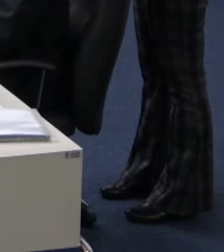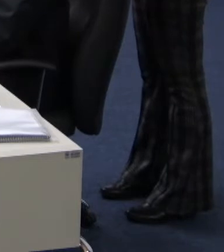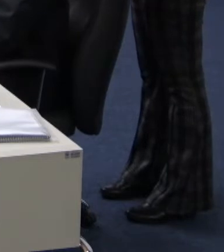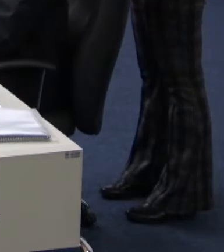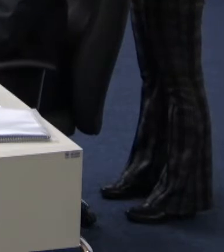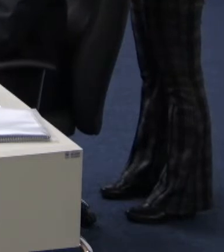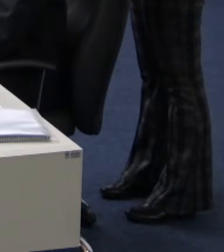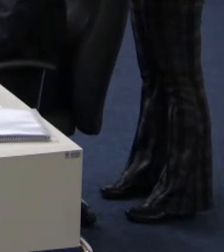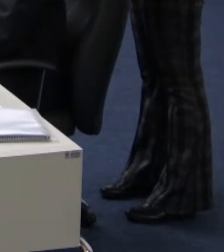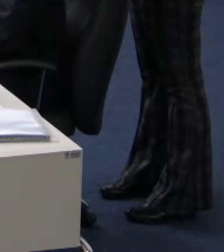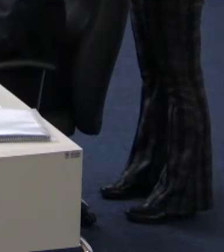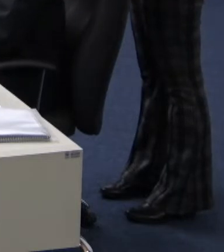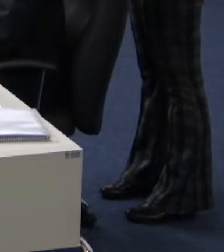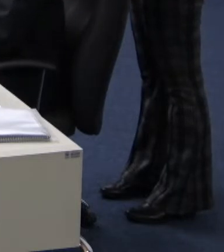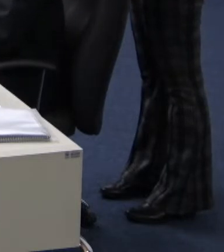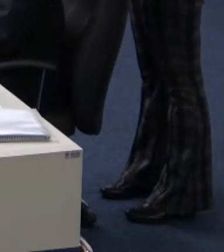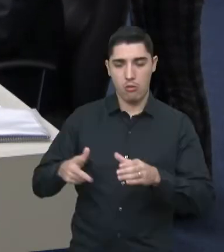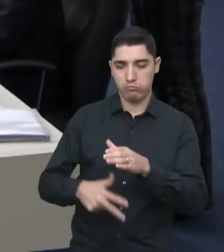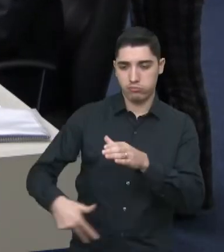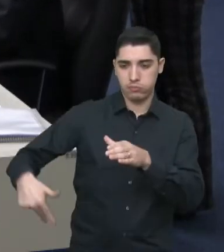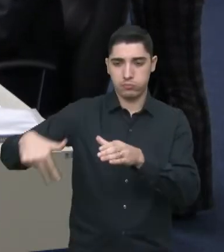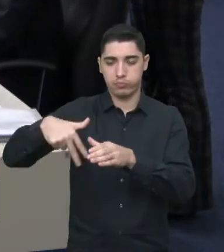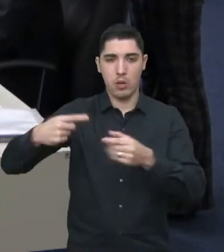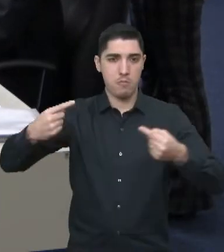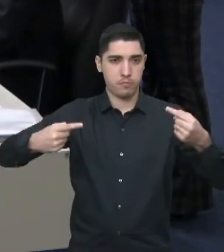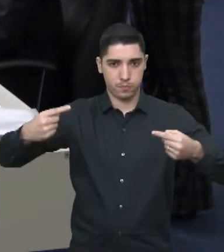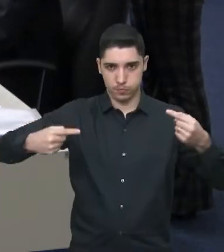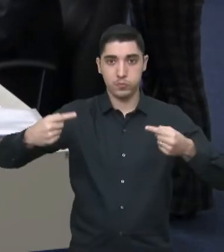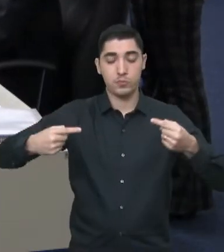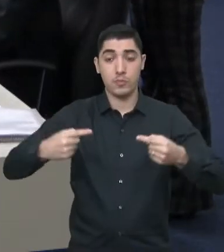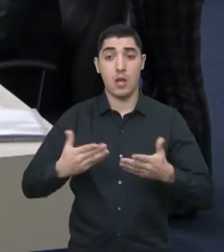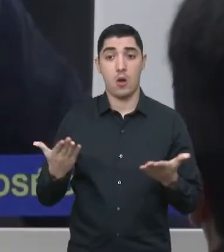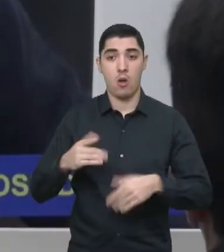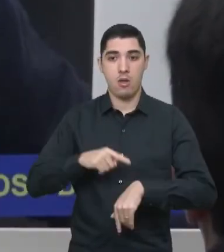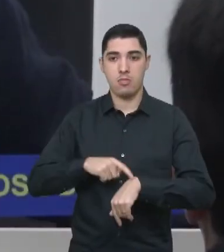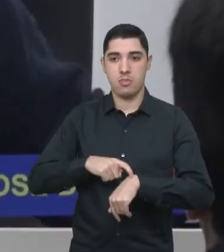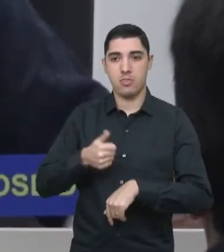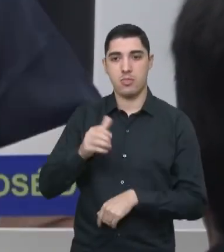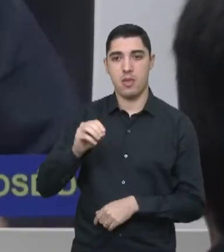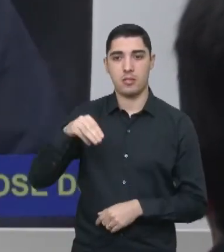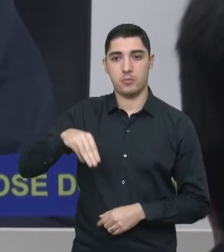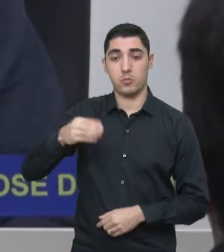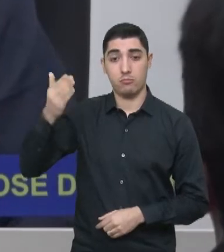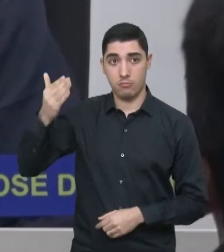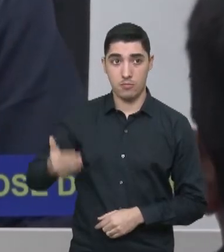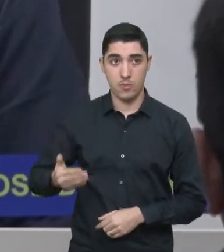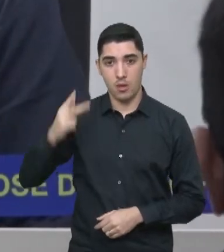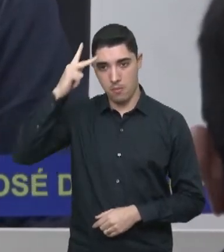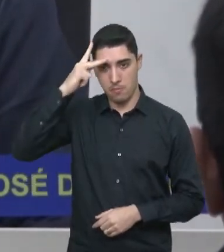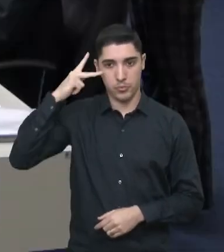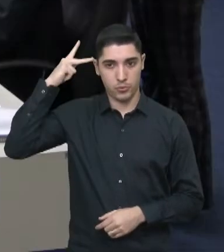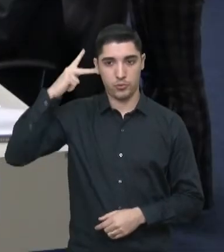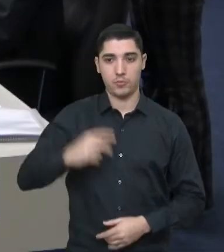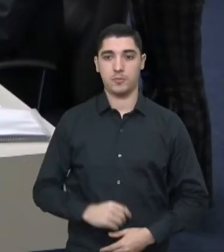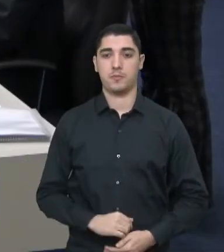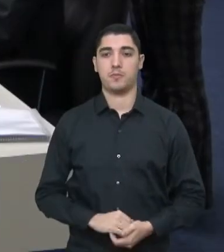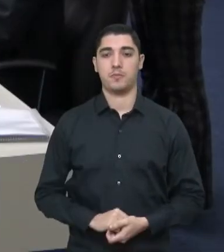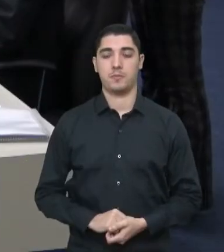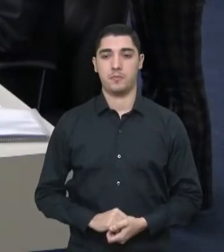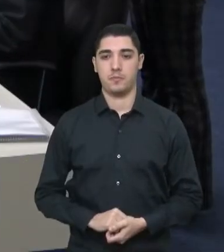Dando continuidade ao Pinga Fogo, com tempo de 10 minutos, vereador Petit. Rafael